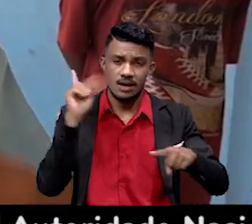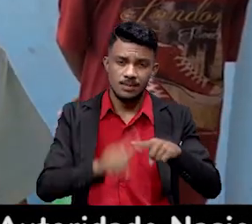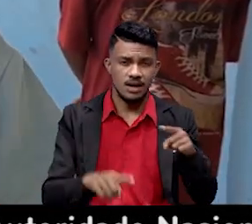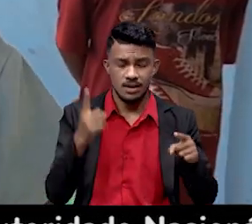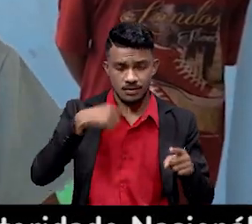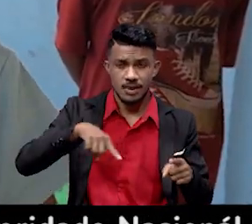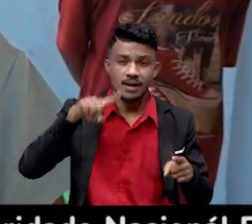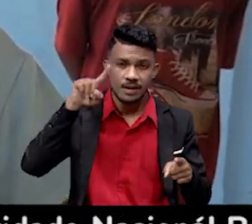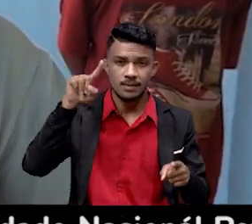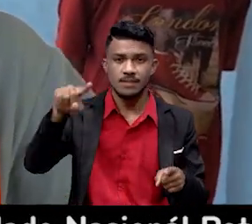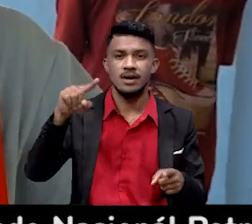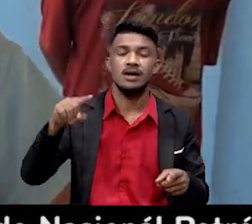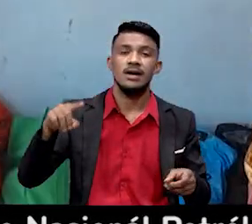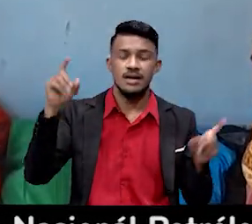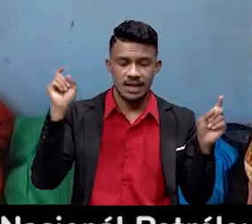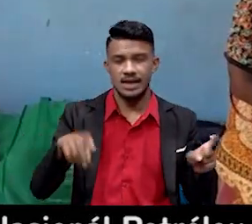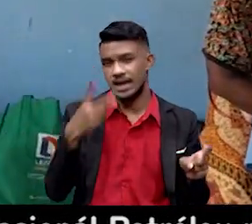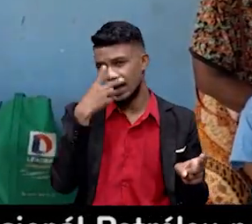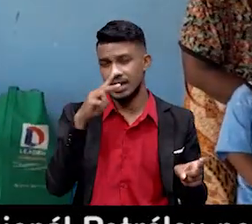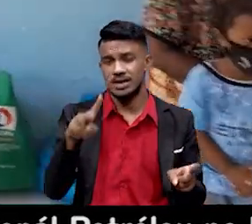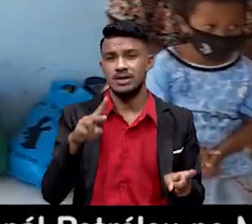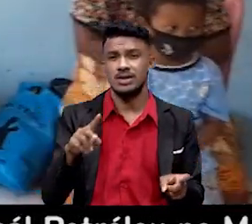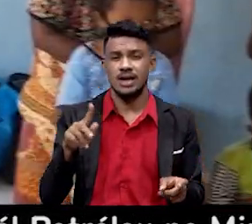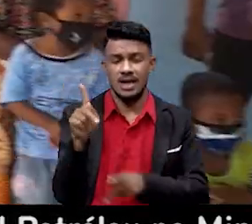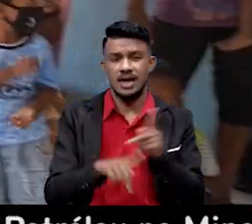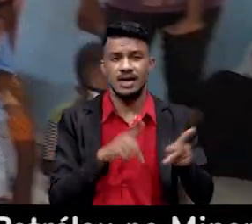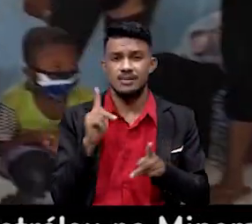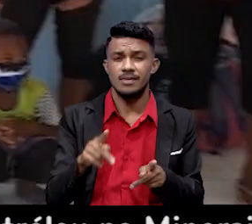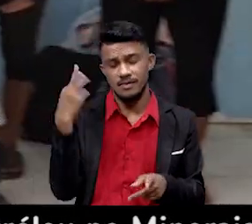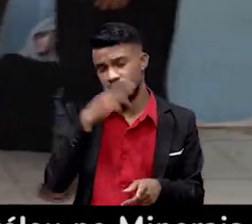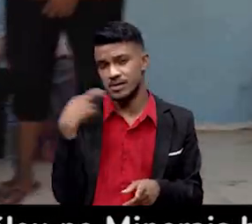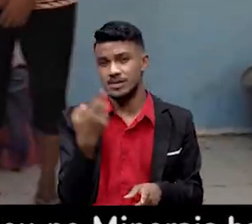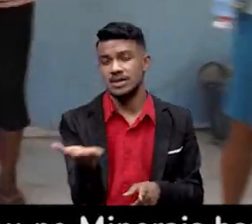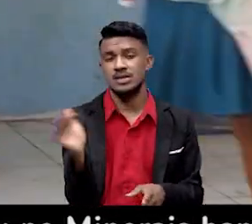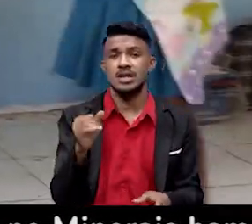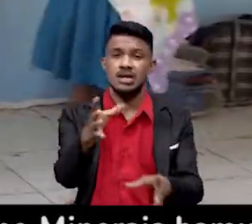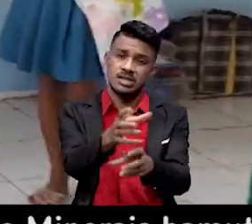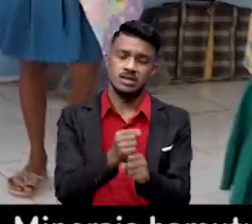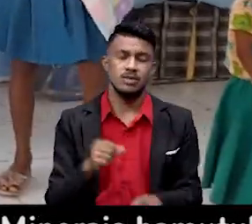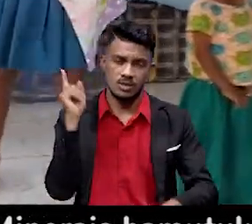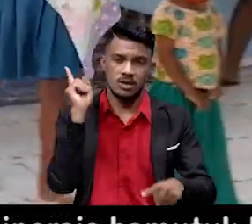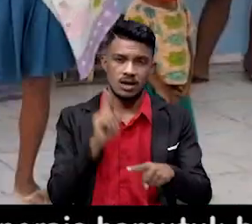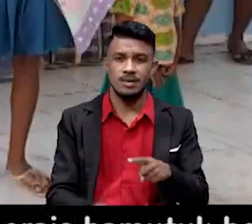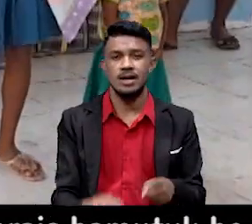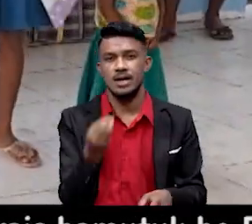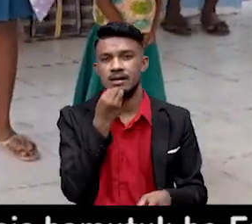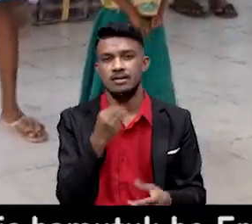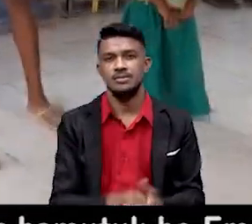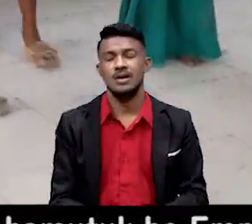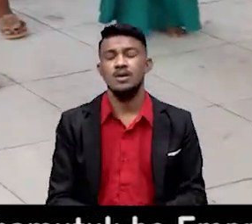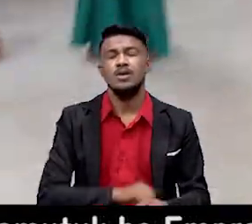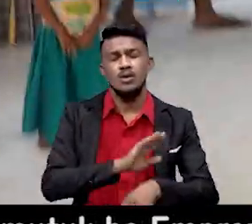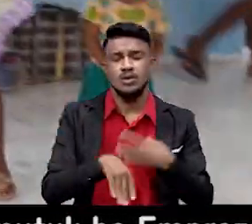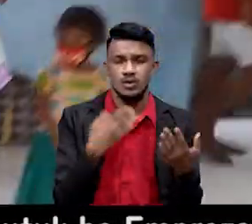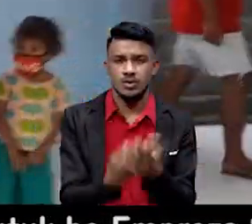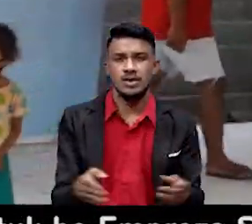a realidade ne que musu ne ba comunidade palu sira climb ka tak fos ne que sira simu la bele consumo buat sira sanes ne